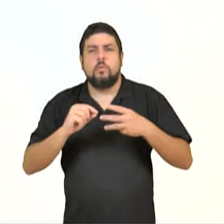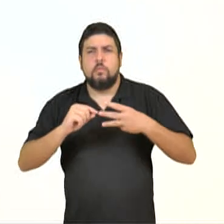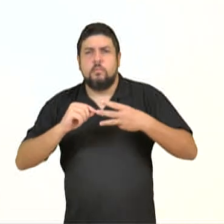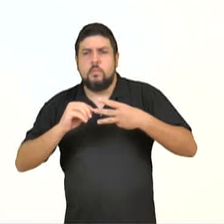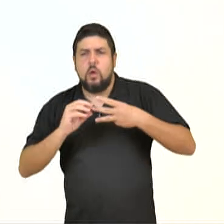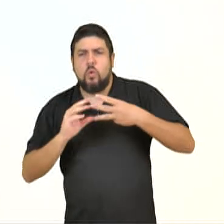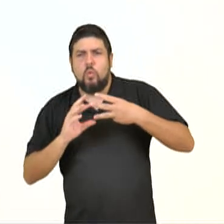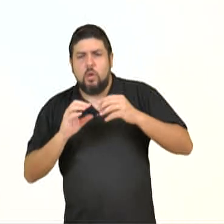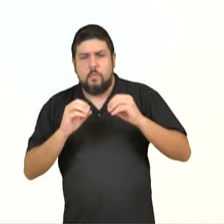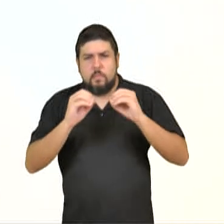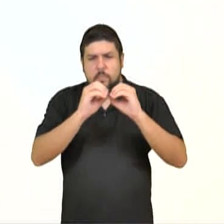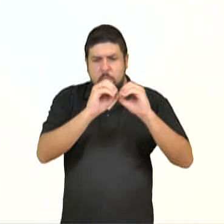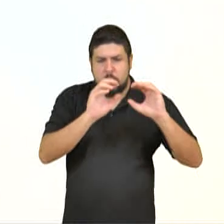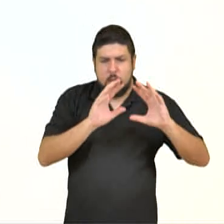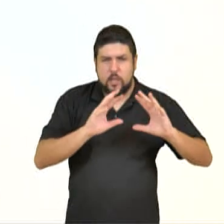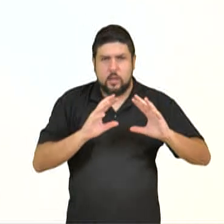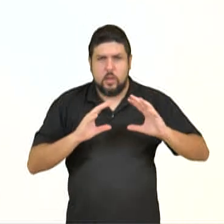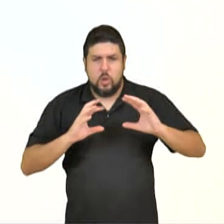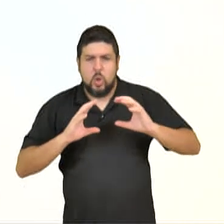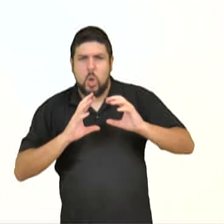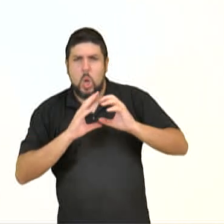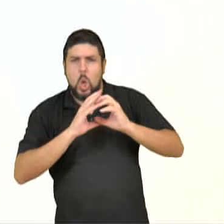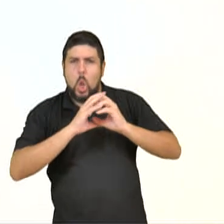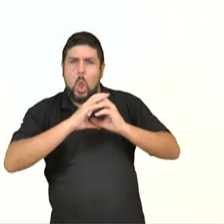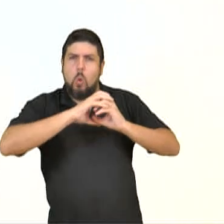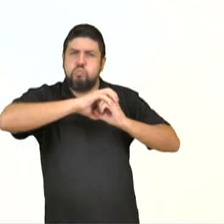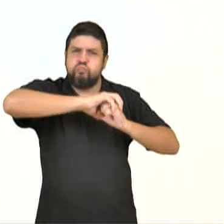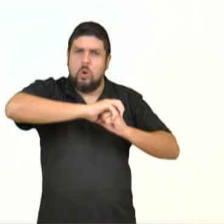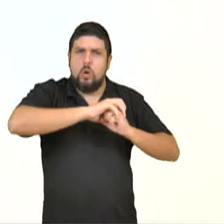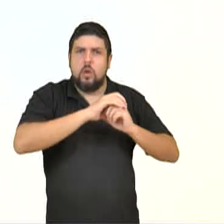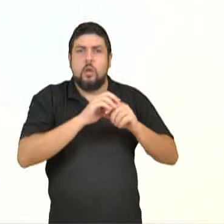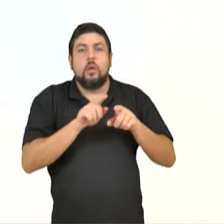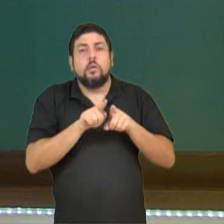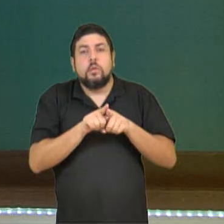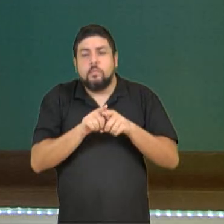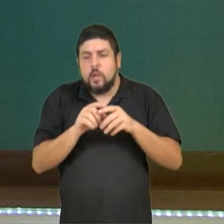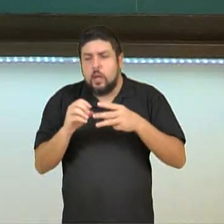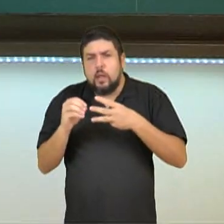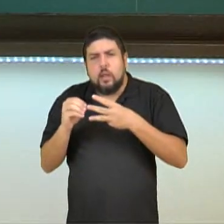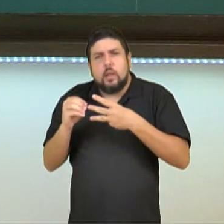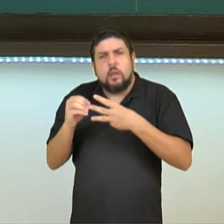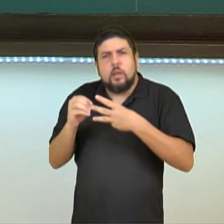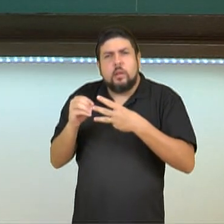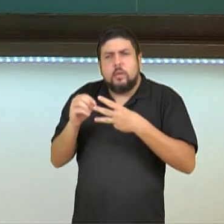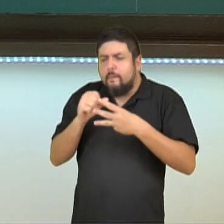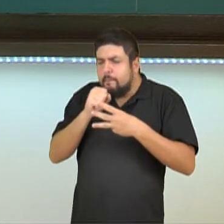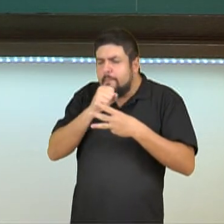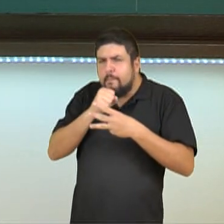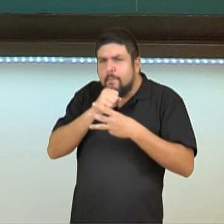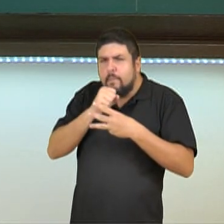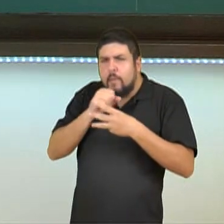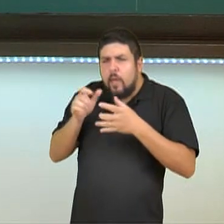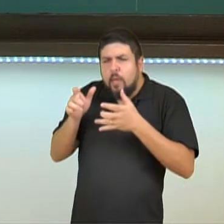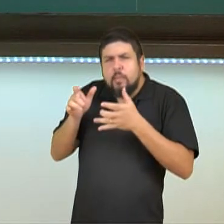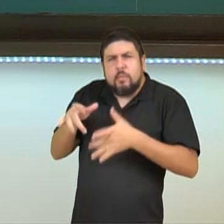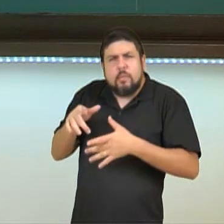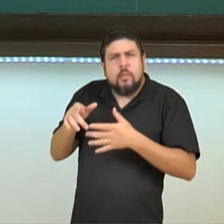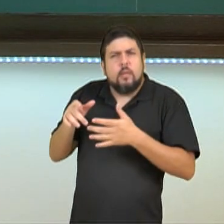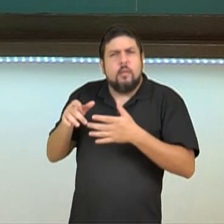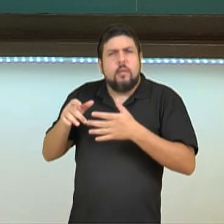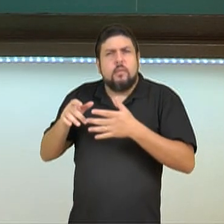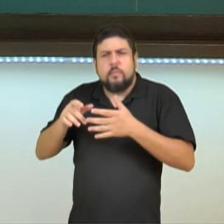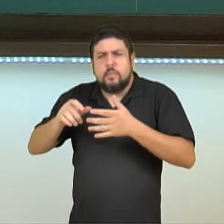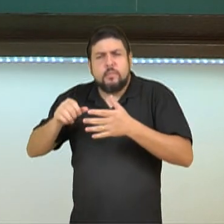fagocitam bactérias e também restos de células ali que o nosso corpo já precisa eliminar, porque